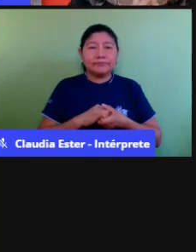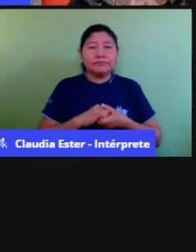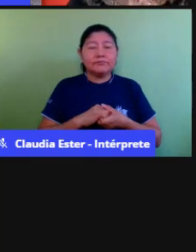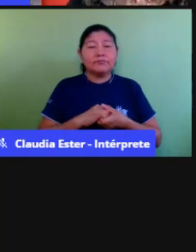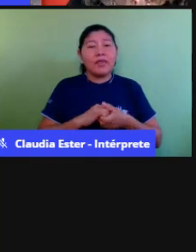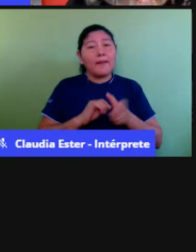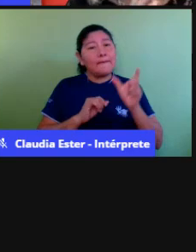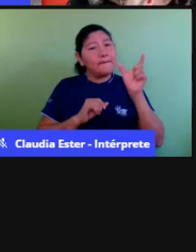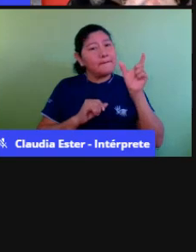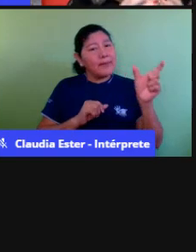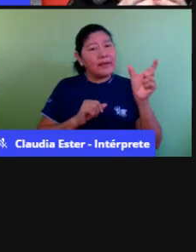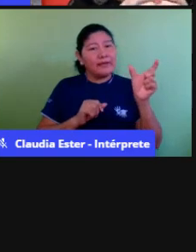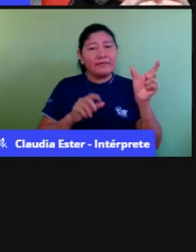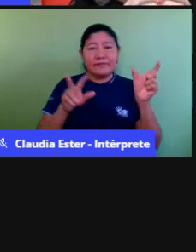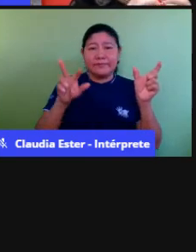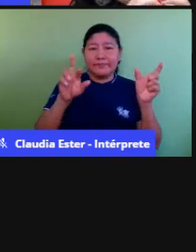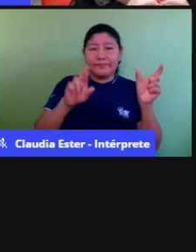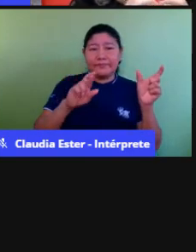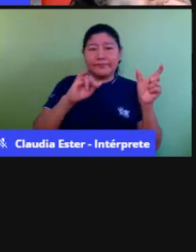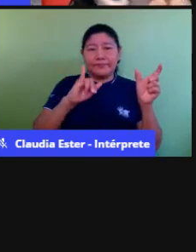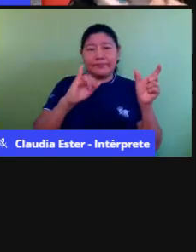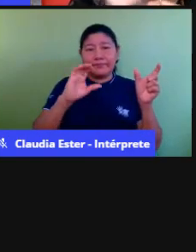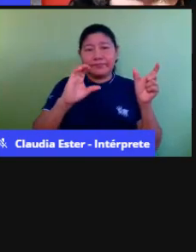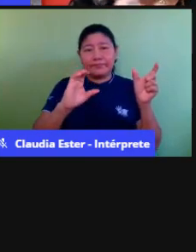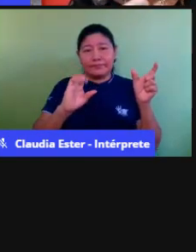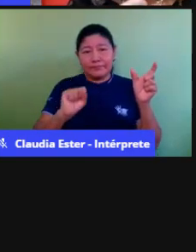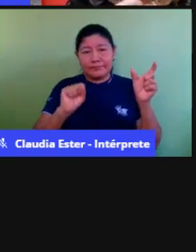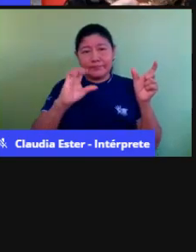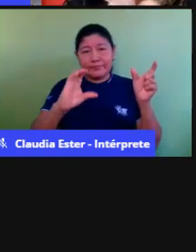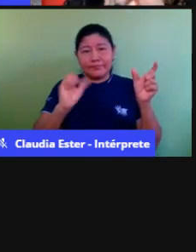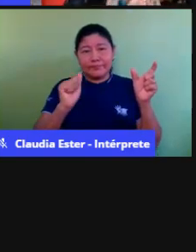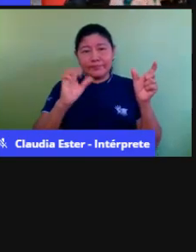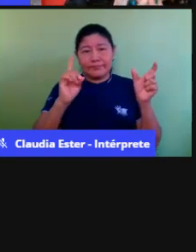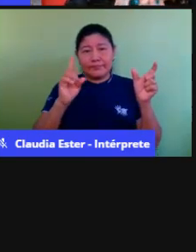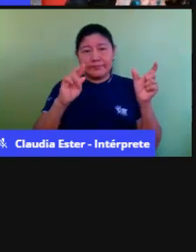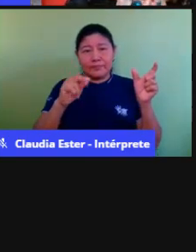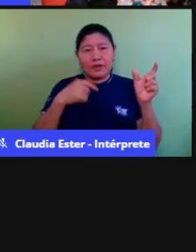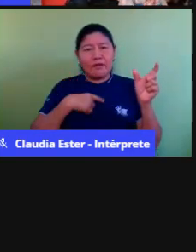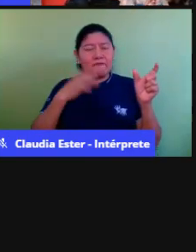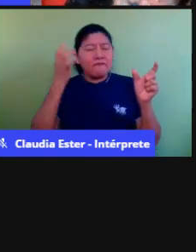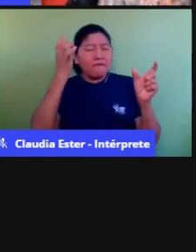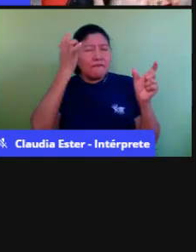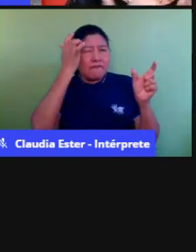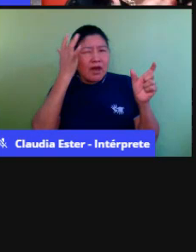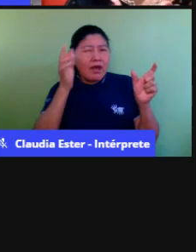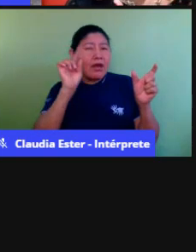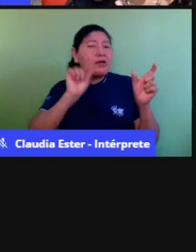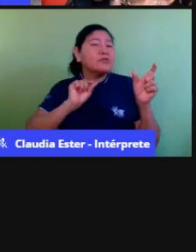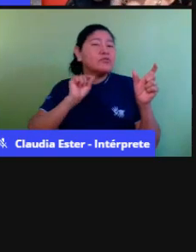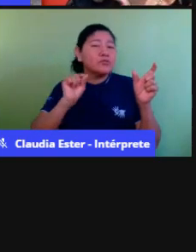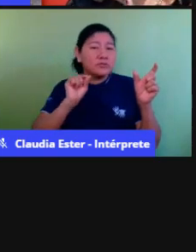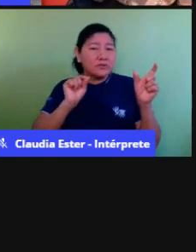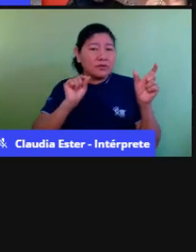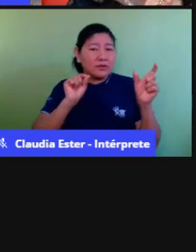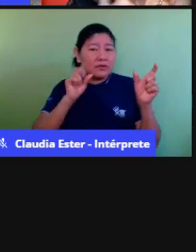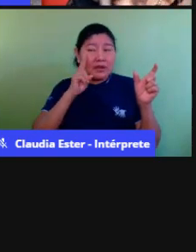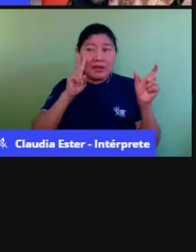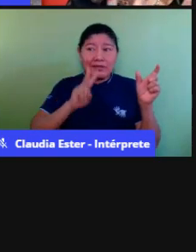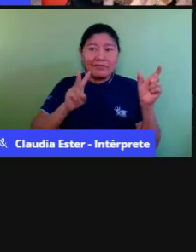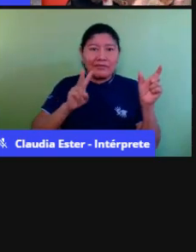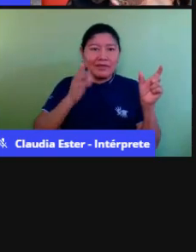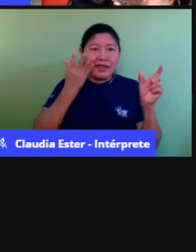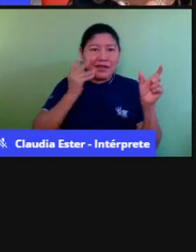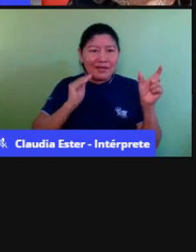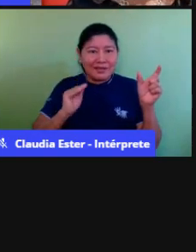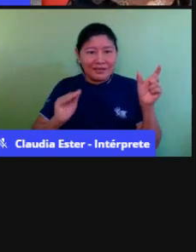Riscadores fáceis. Riscadores fáceis para segurar. Quando a criança for trabalhar, lá na escola, quando a gente